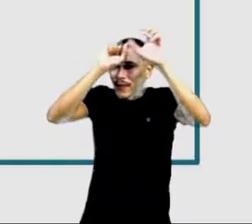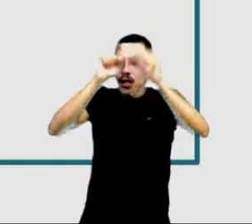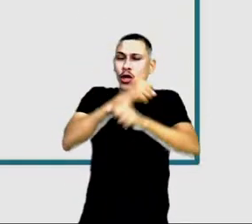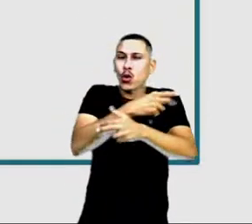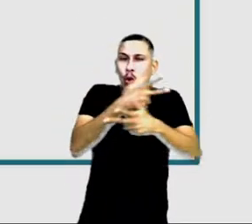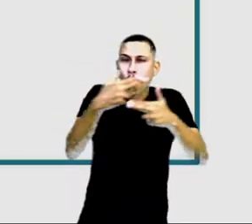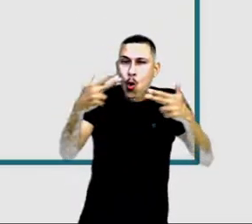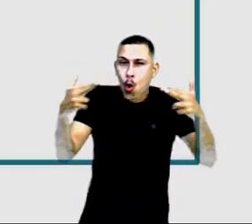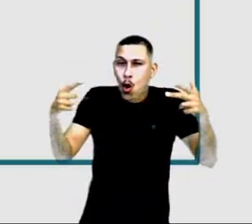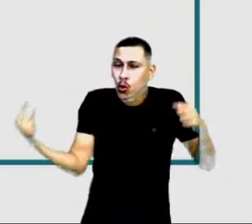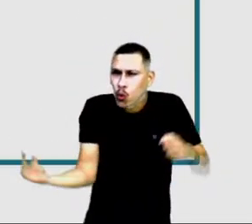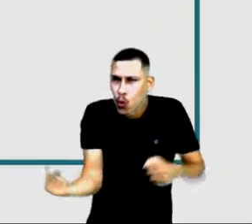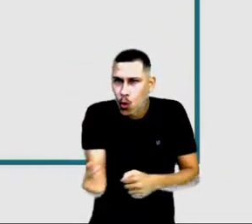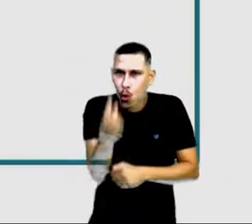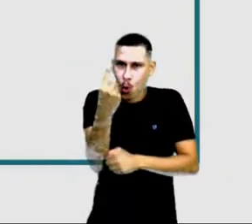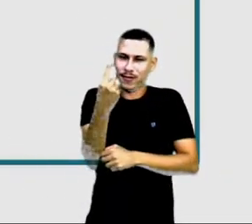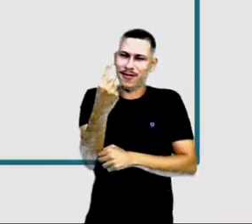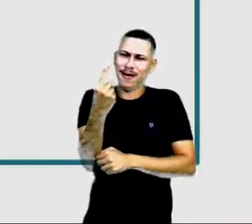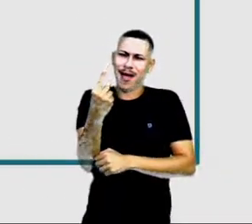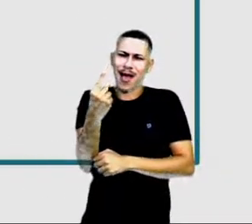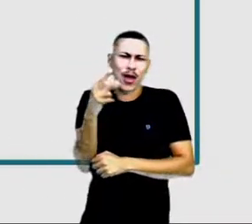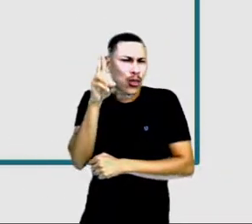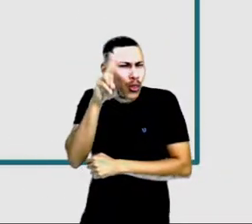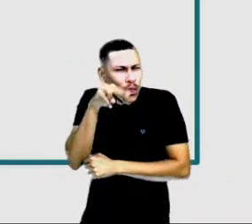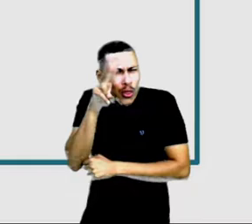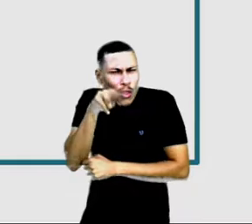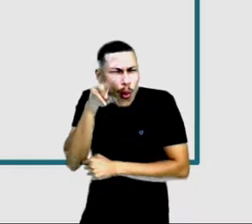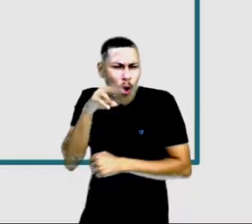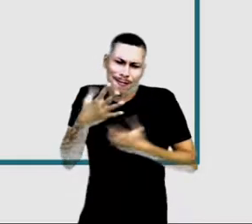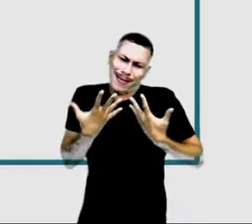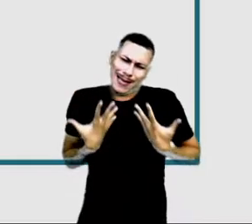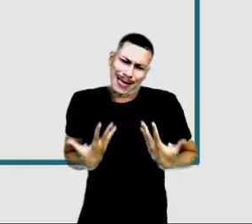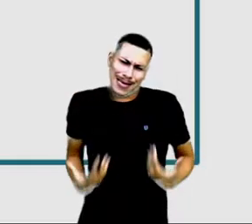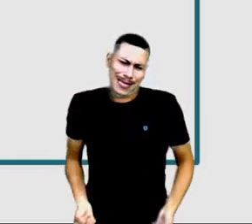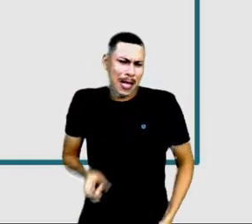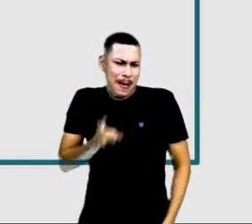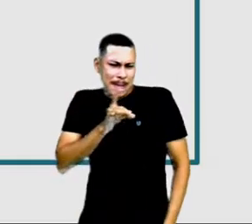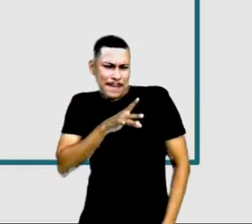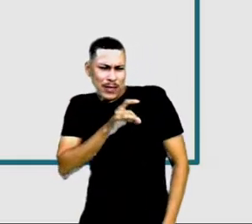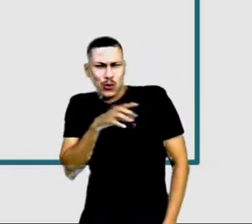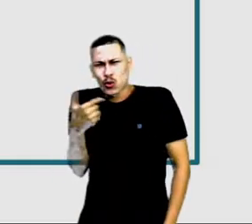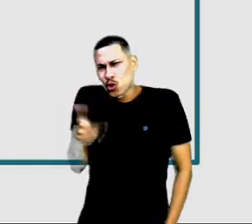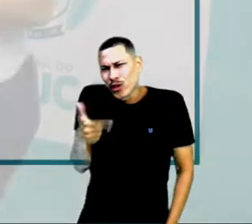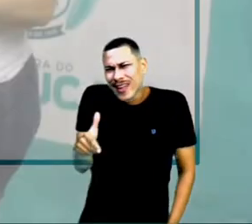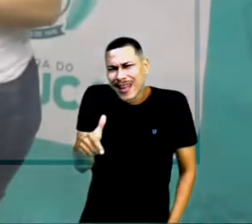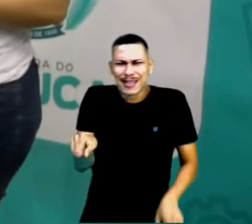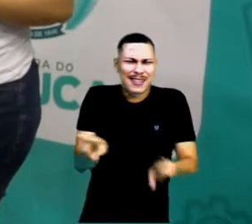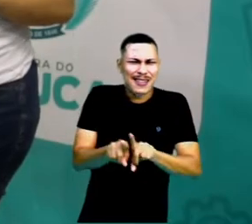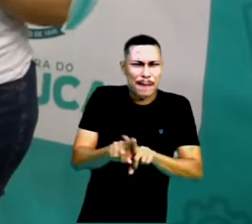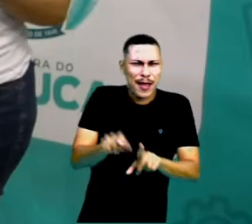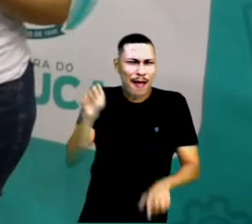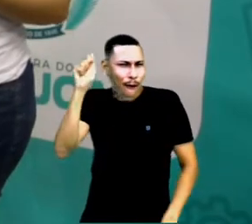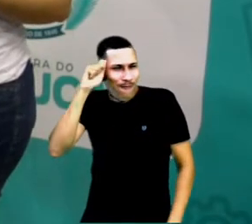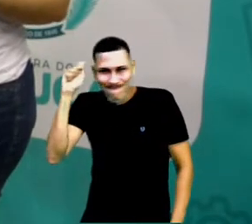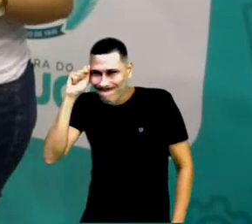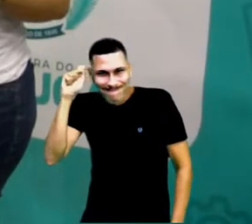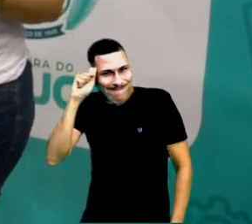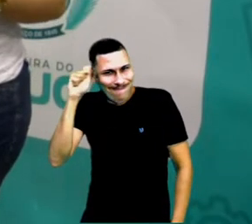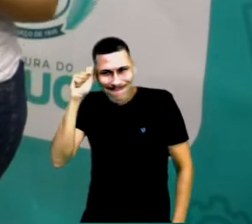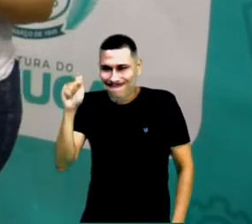a mente nunca se cansa, nunca tem medo e nunca se arrepende. Então, vamos